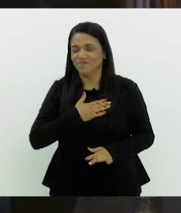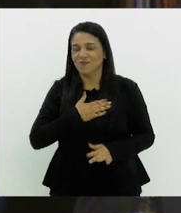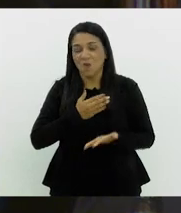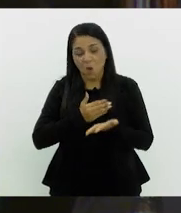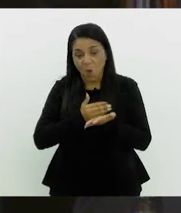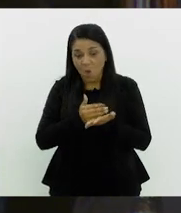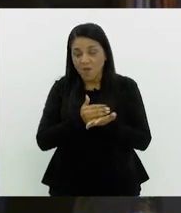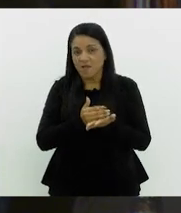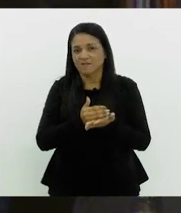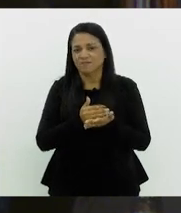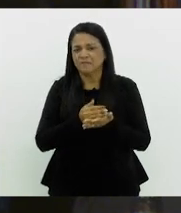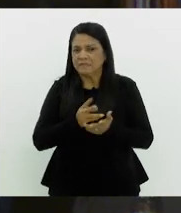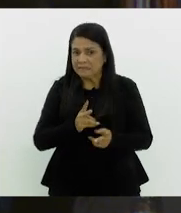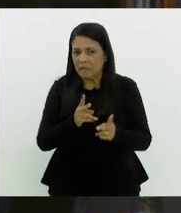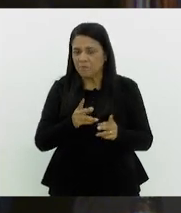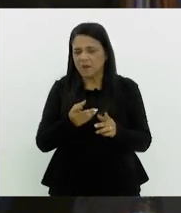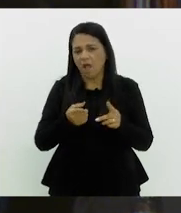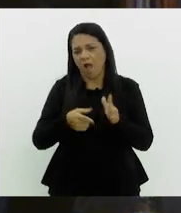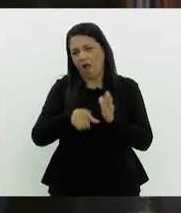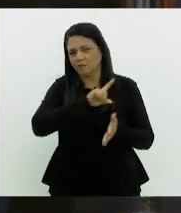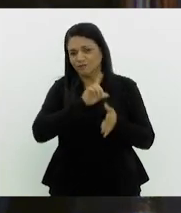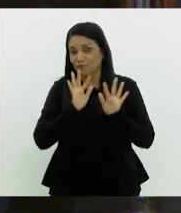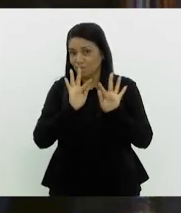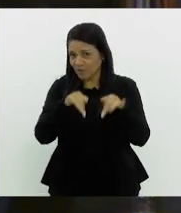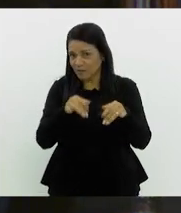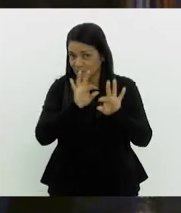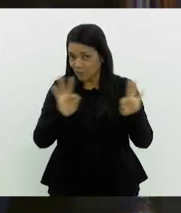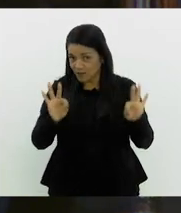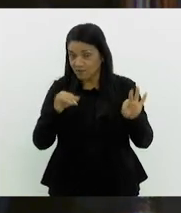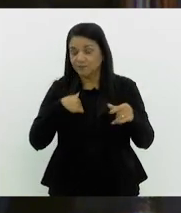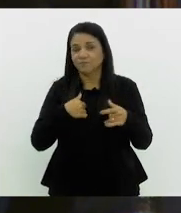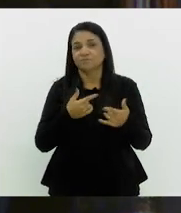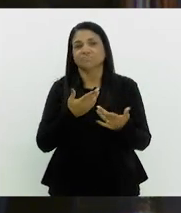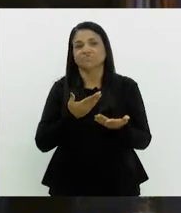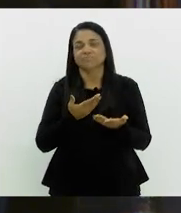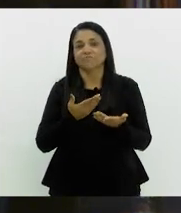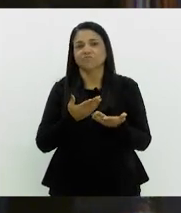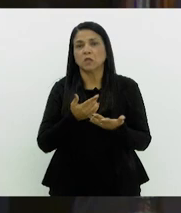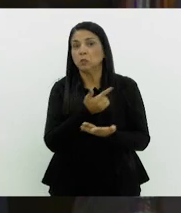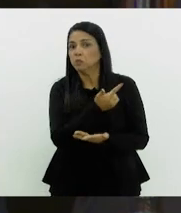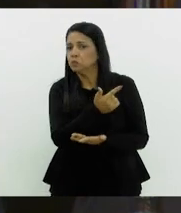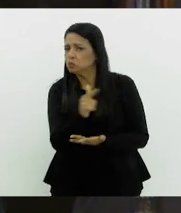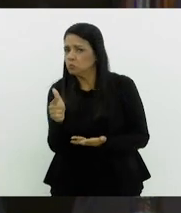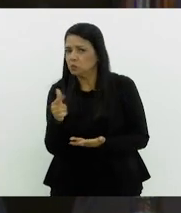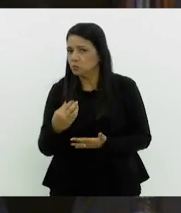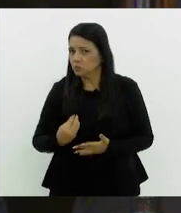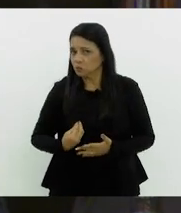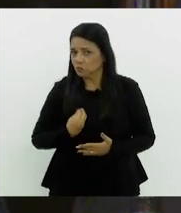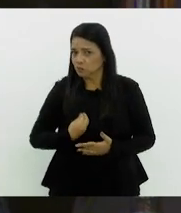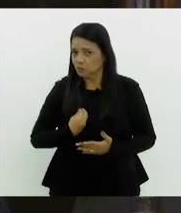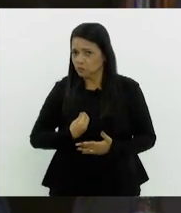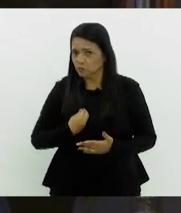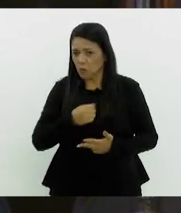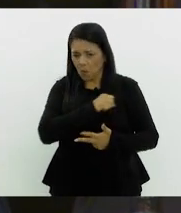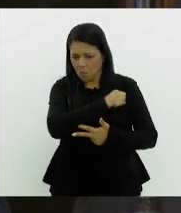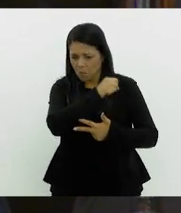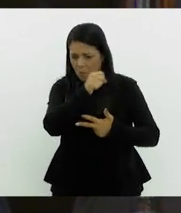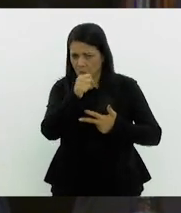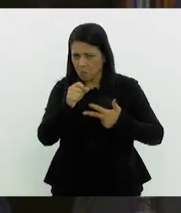ela, qual seja: não existe poder legislativo forte e